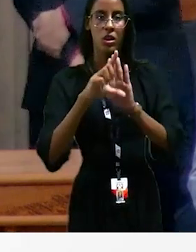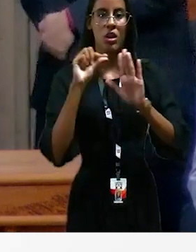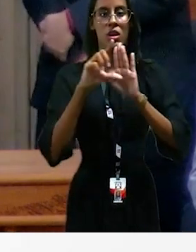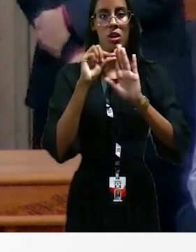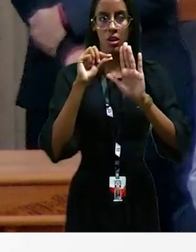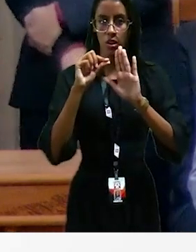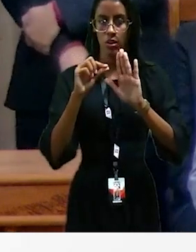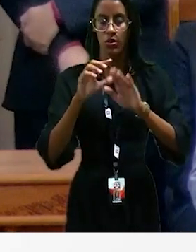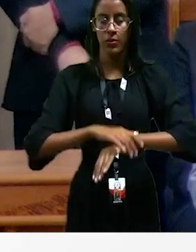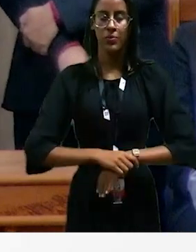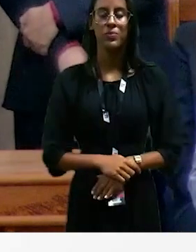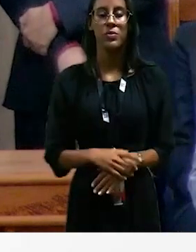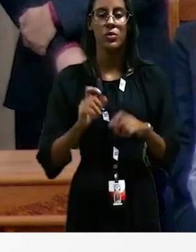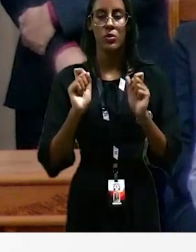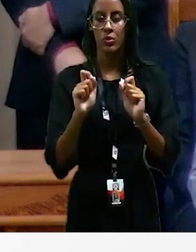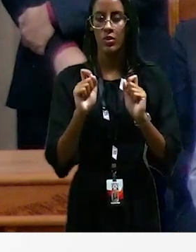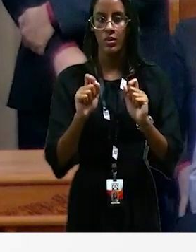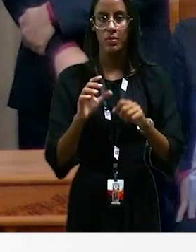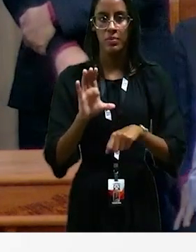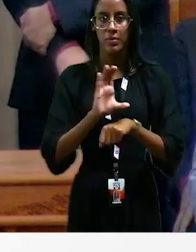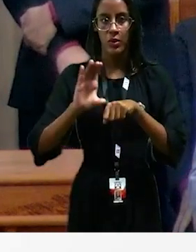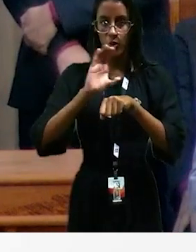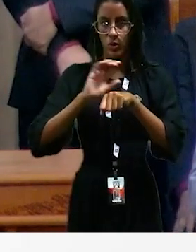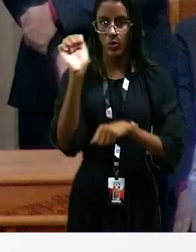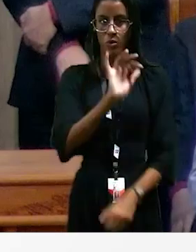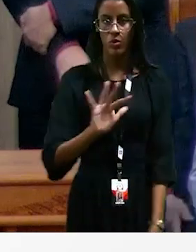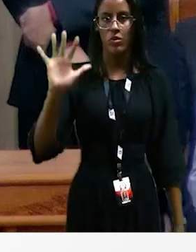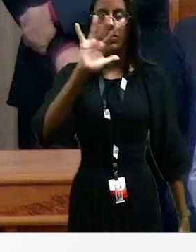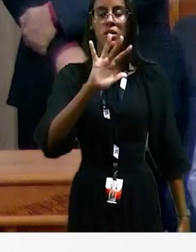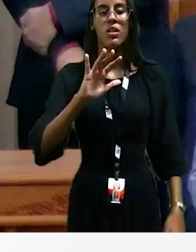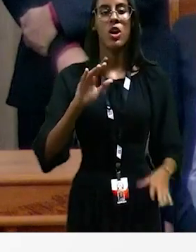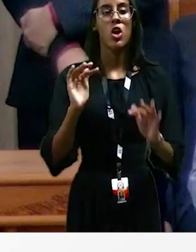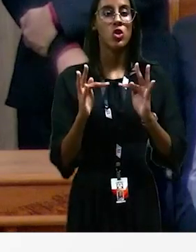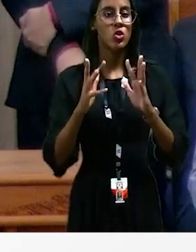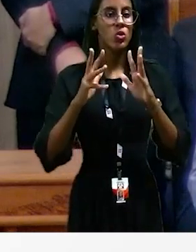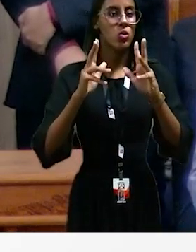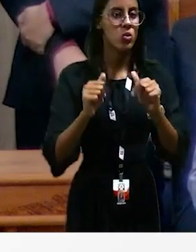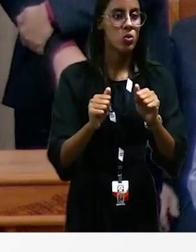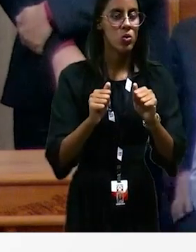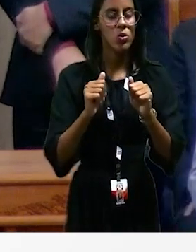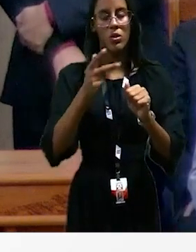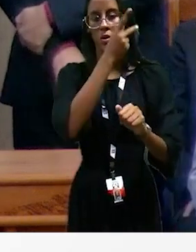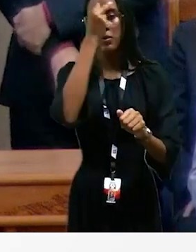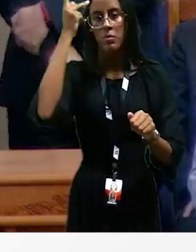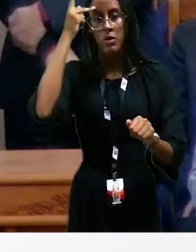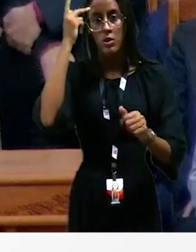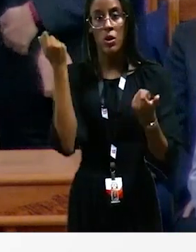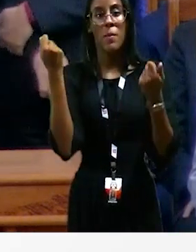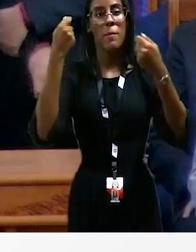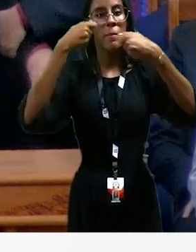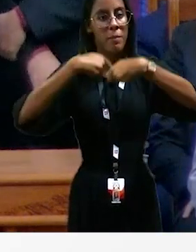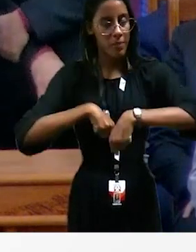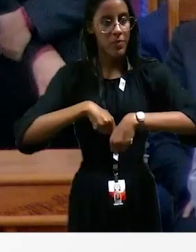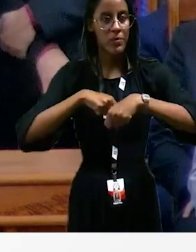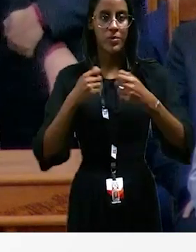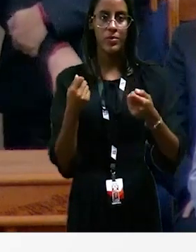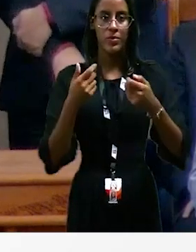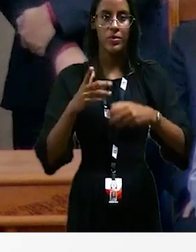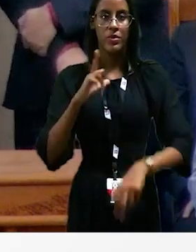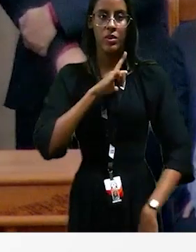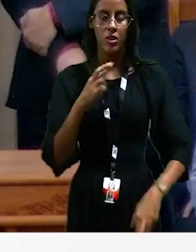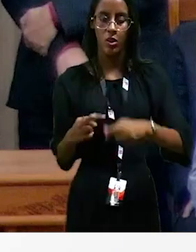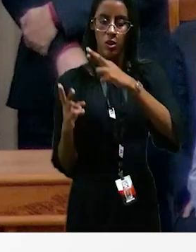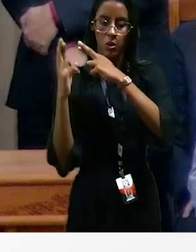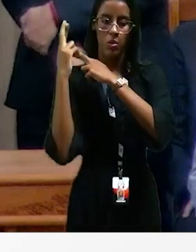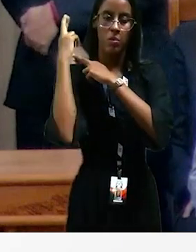diz que todo mundo tem liberdade de exercer a sua crença religiosa quero dizer para